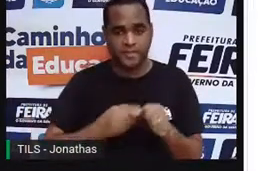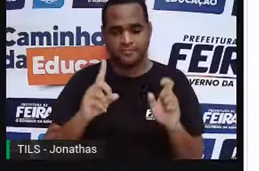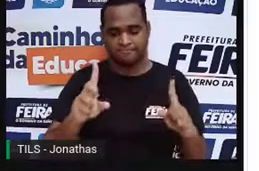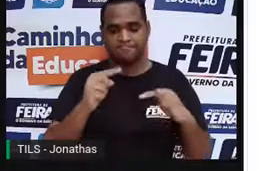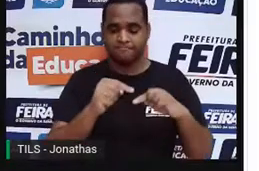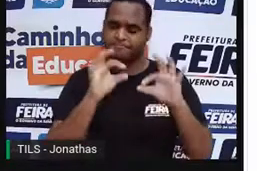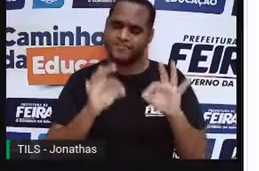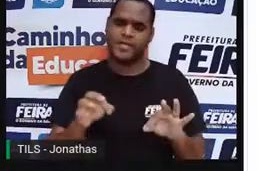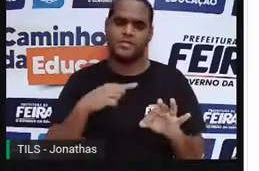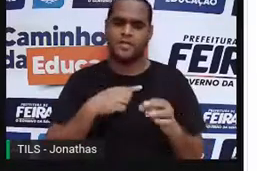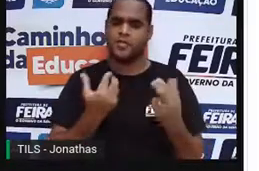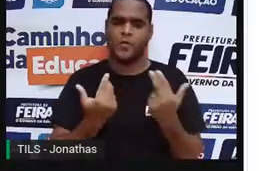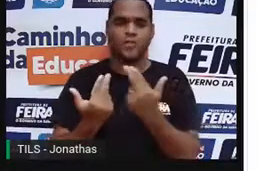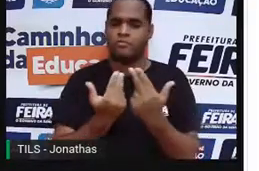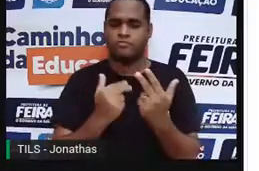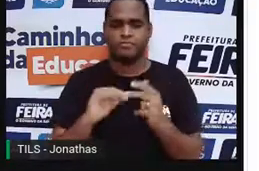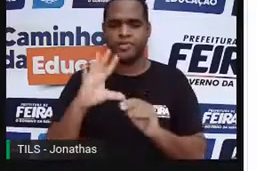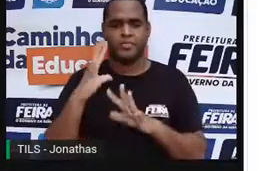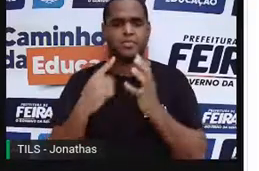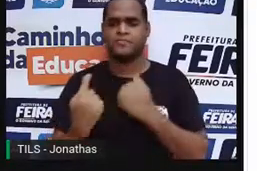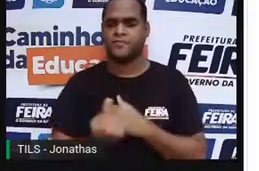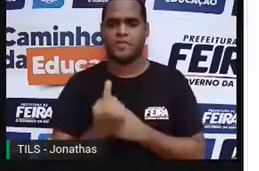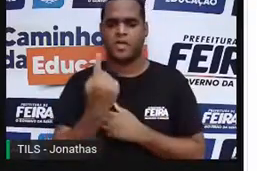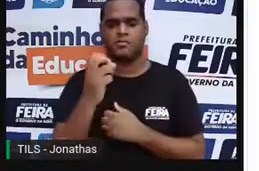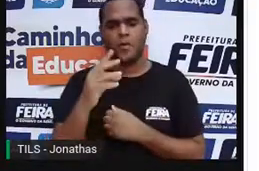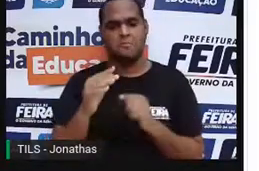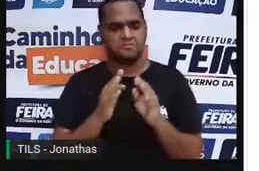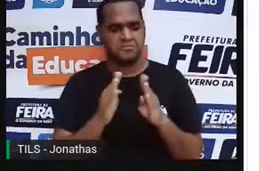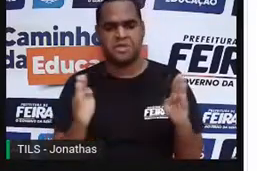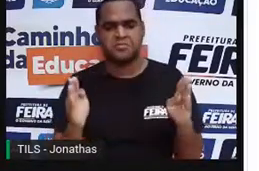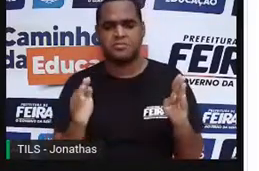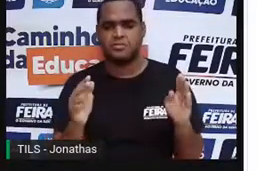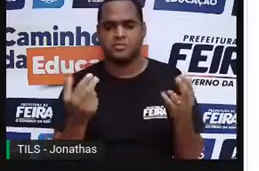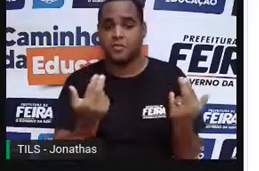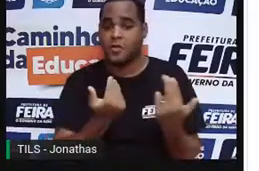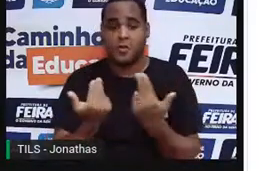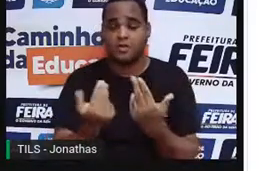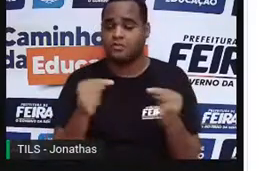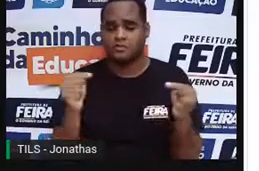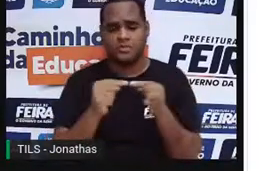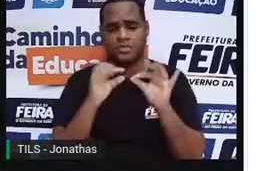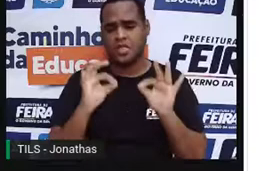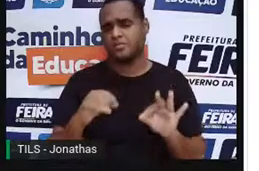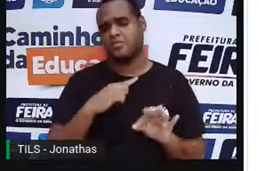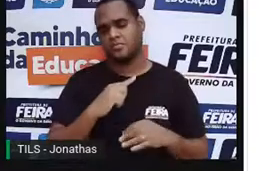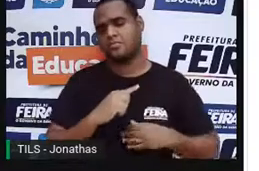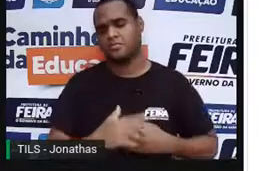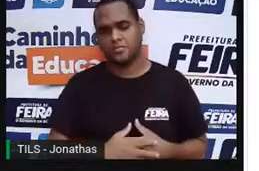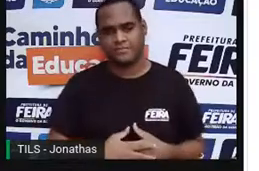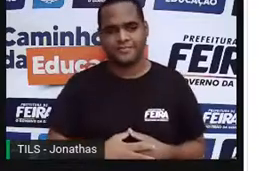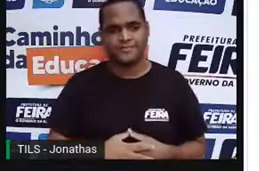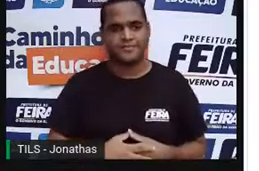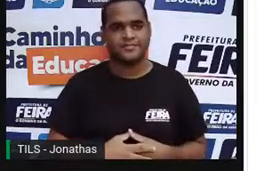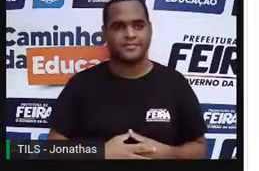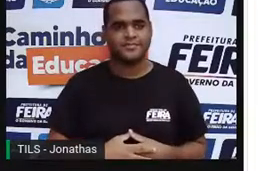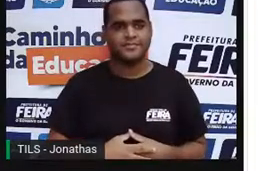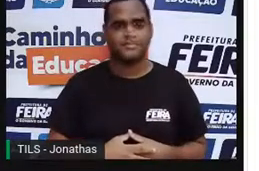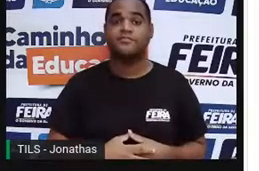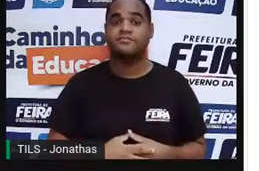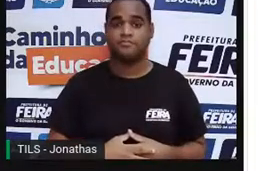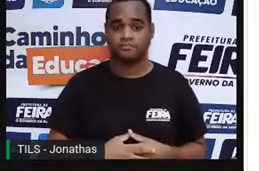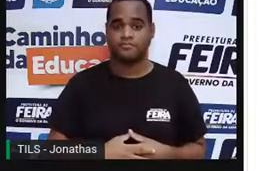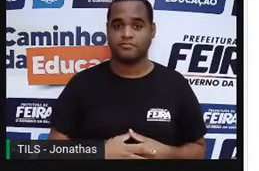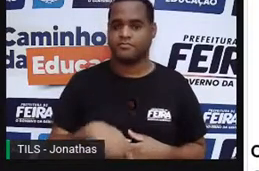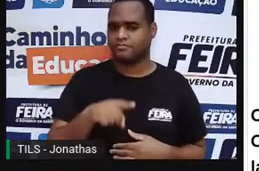é essa não importa o tamanho do retângulo a forma é sempre essa tá então